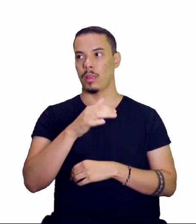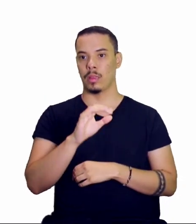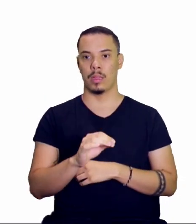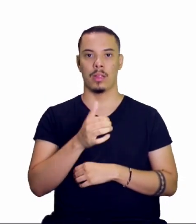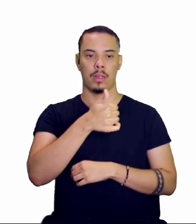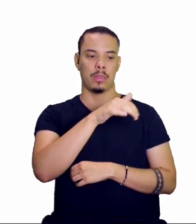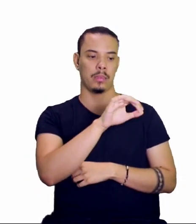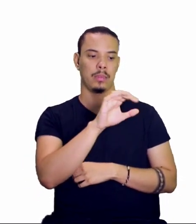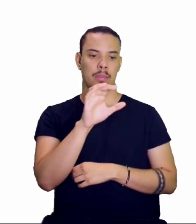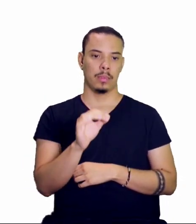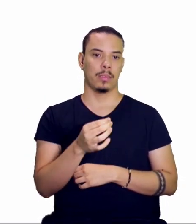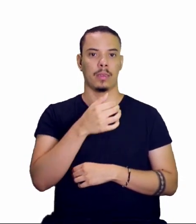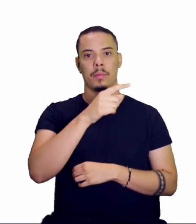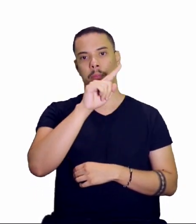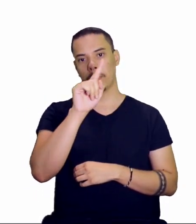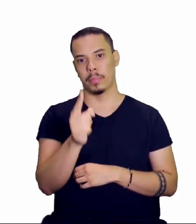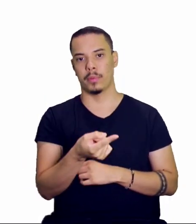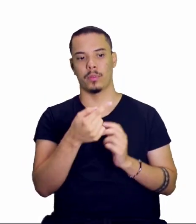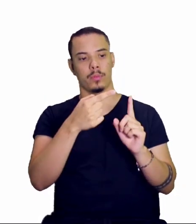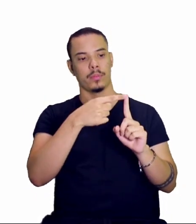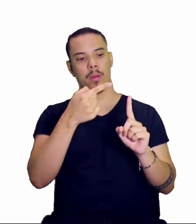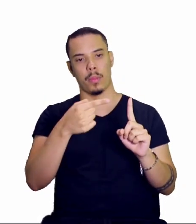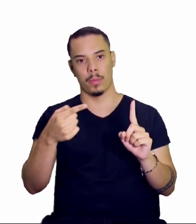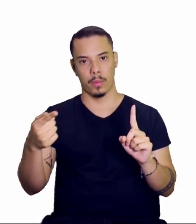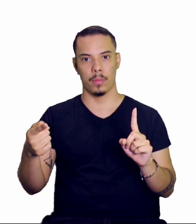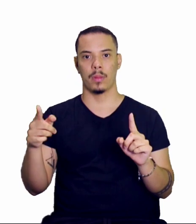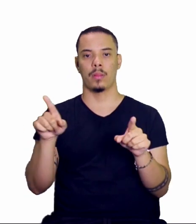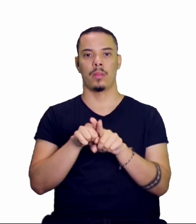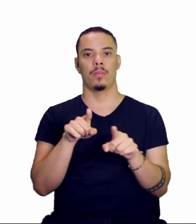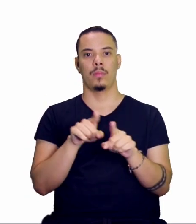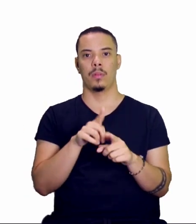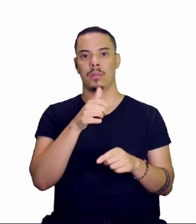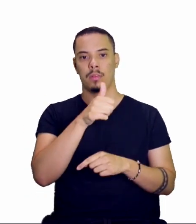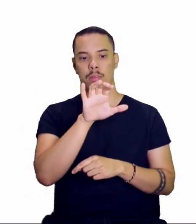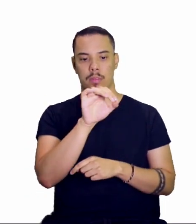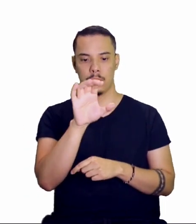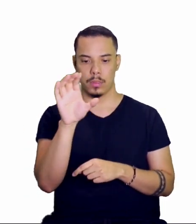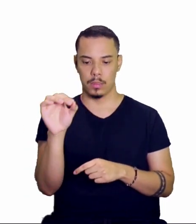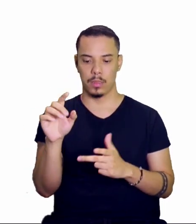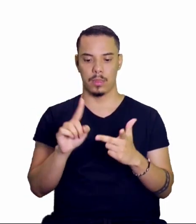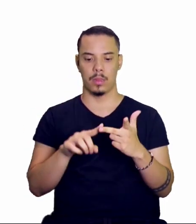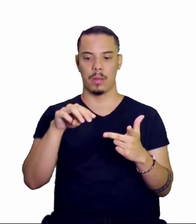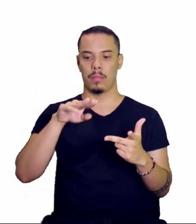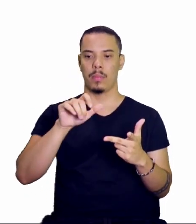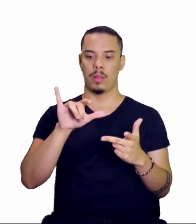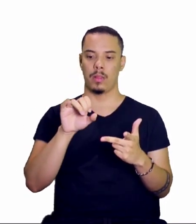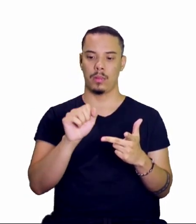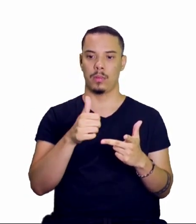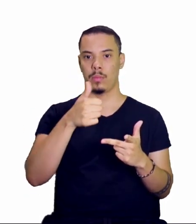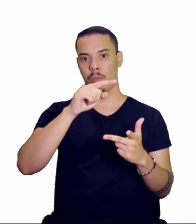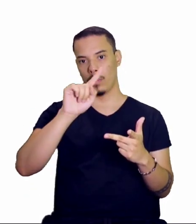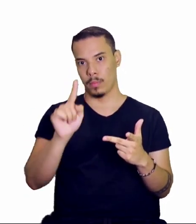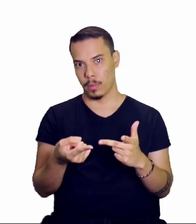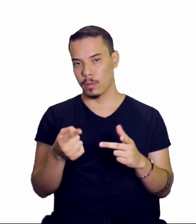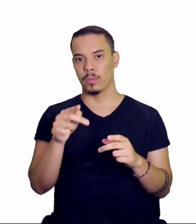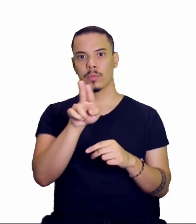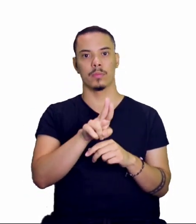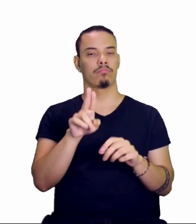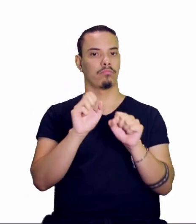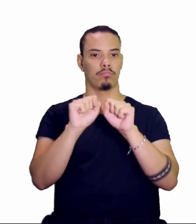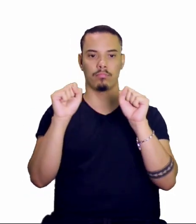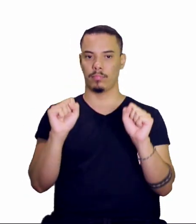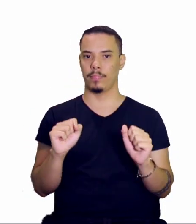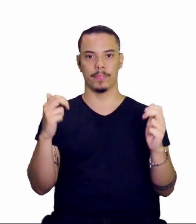1000. Exatamente. Só dividir normal, décima por 10, centésimo de segunda por 100, milésimo de segundo por 1000. Aí já usa o sistema